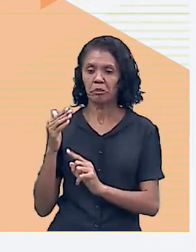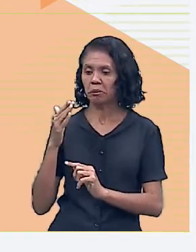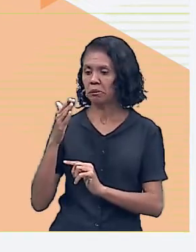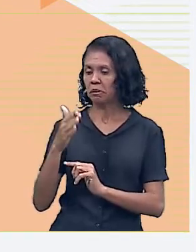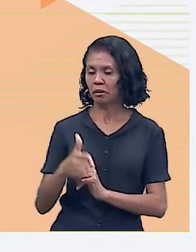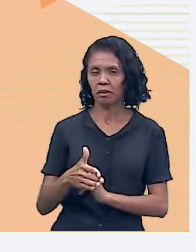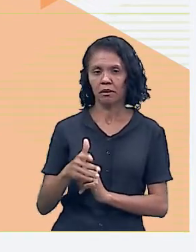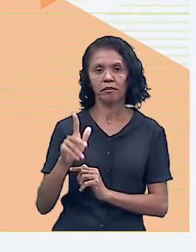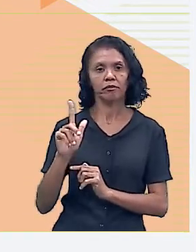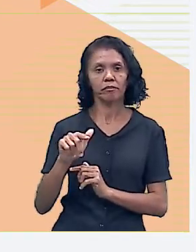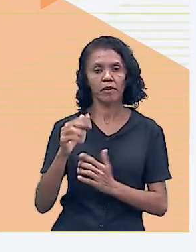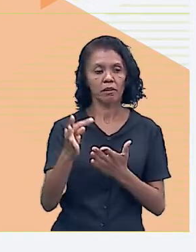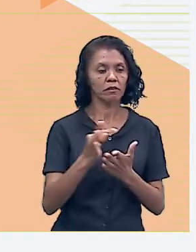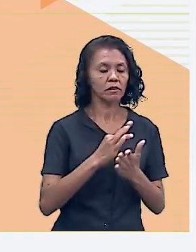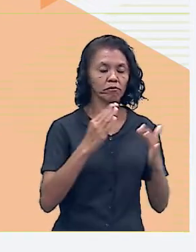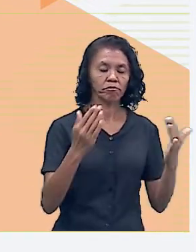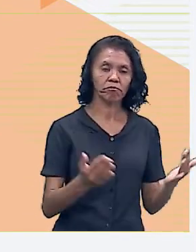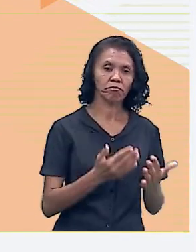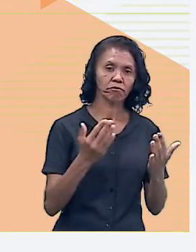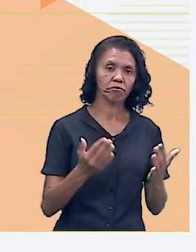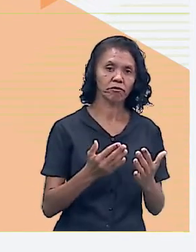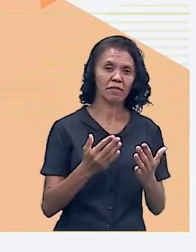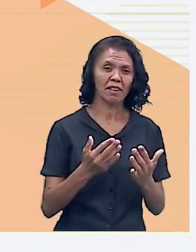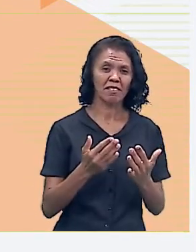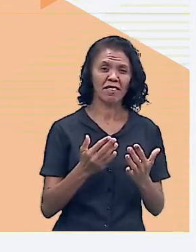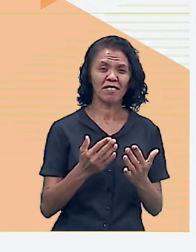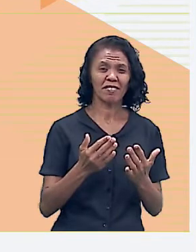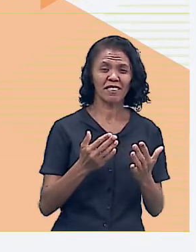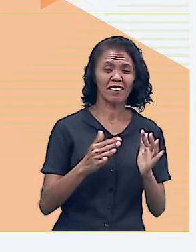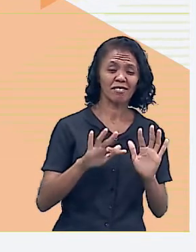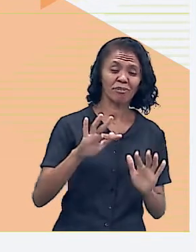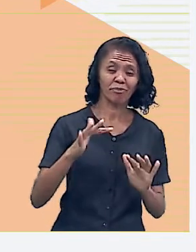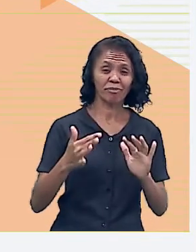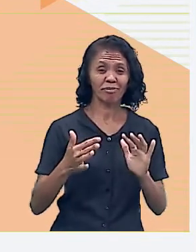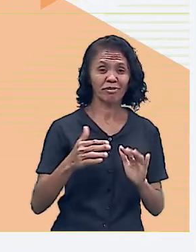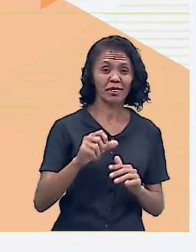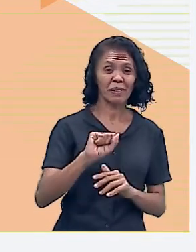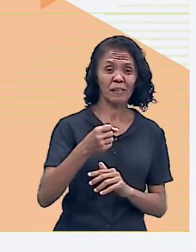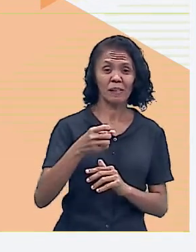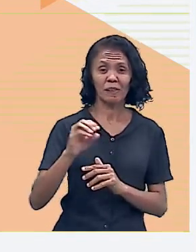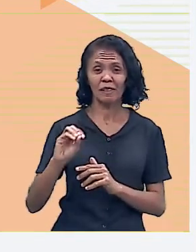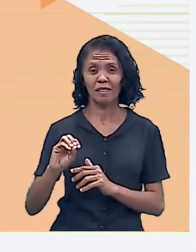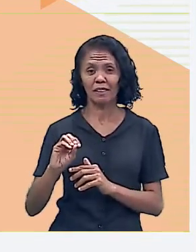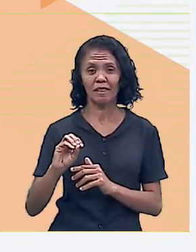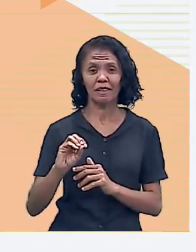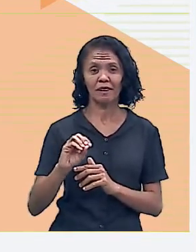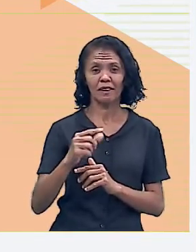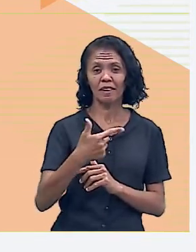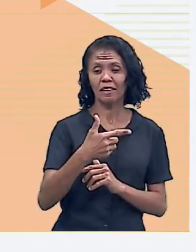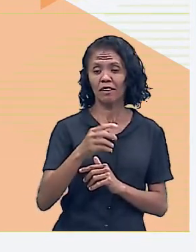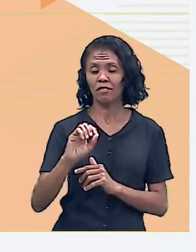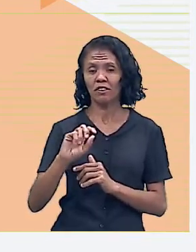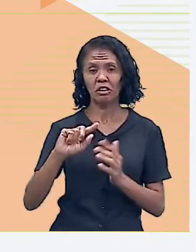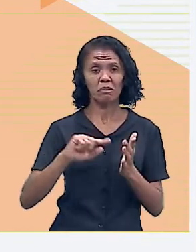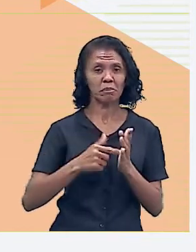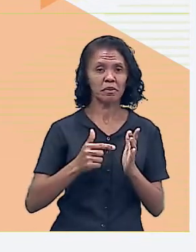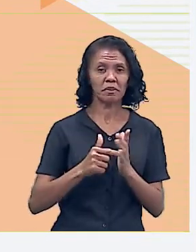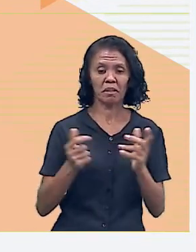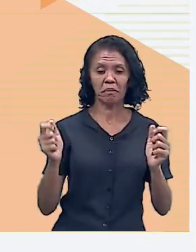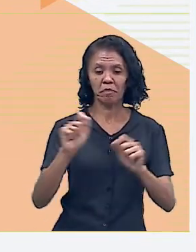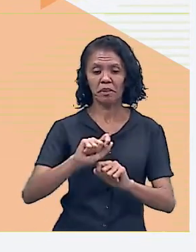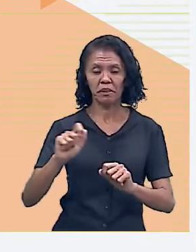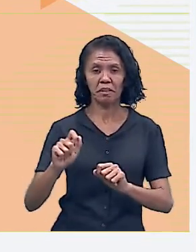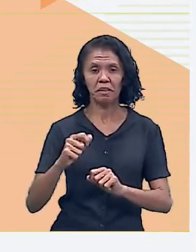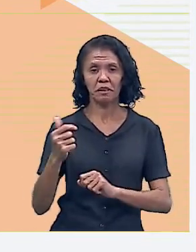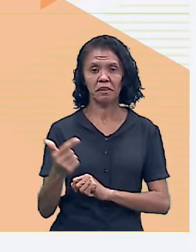esse repertório texto motivador vai fazer você auxiliar entre os 80 e 120 pontos na competência de número dois e não